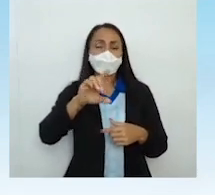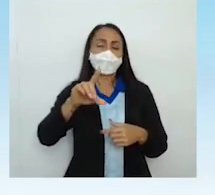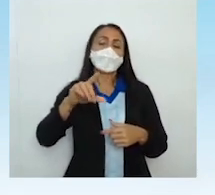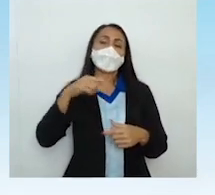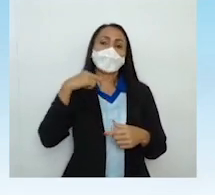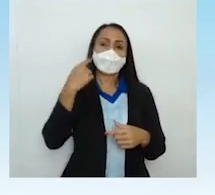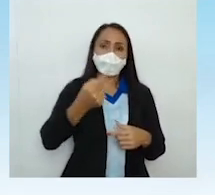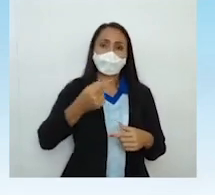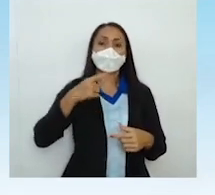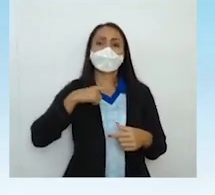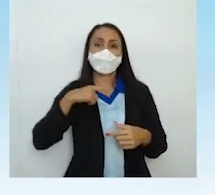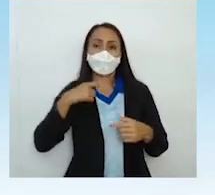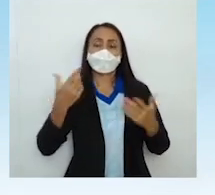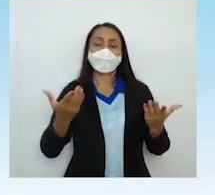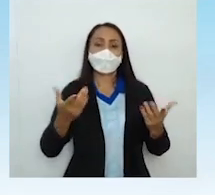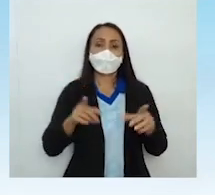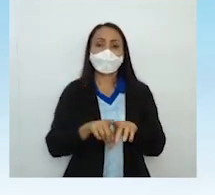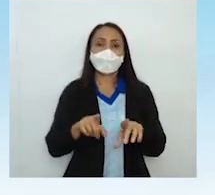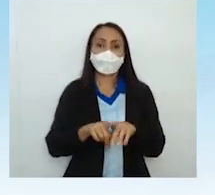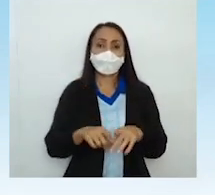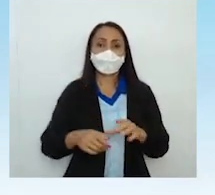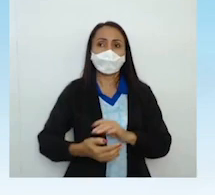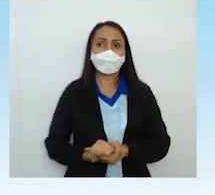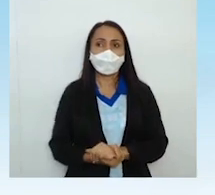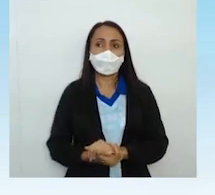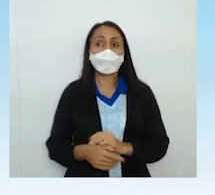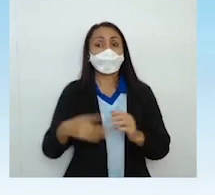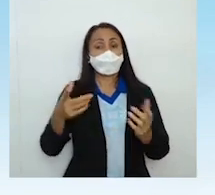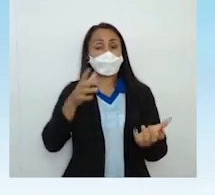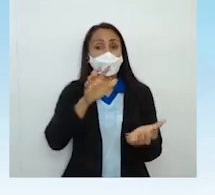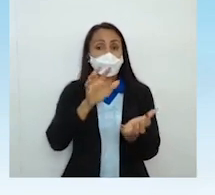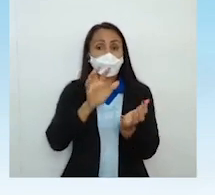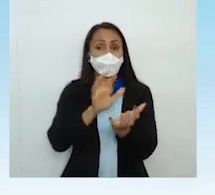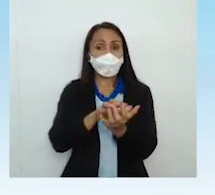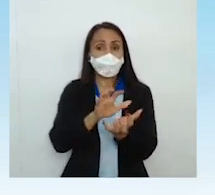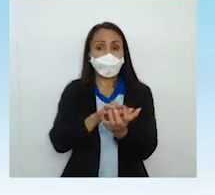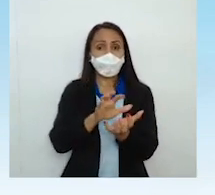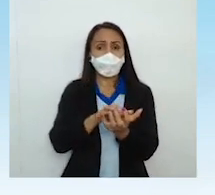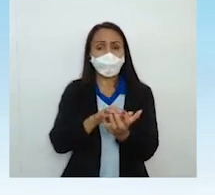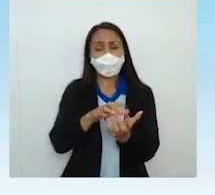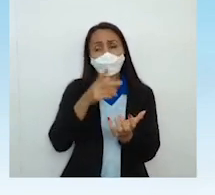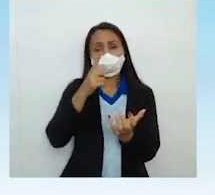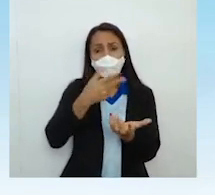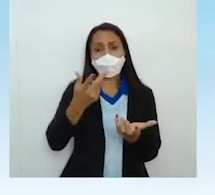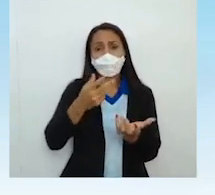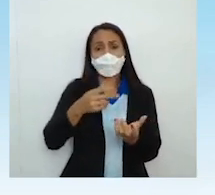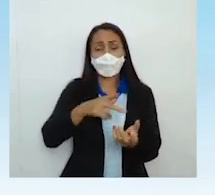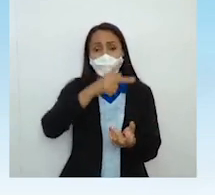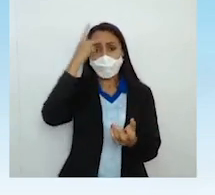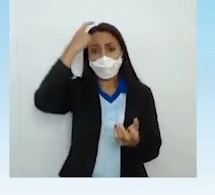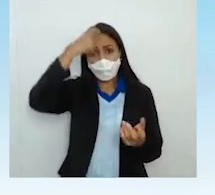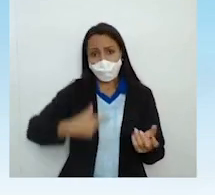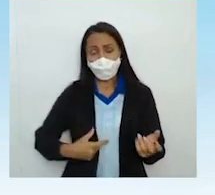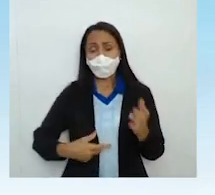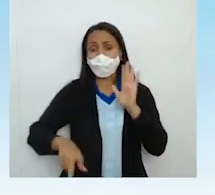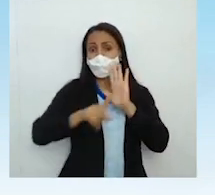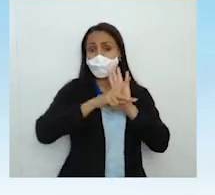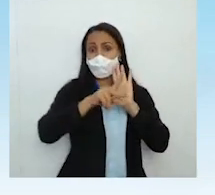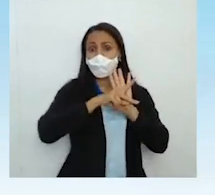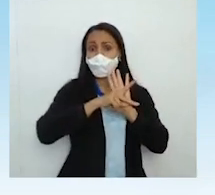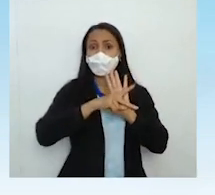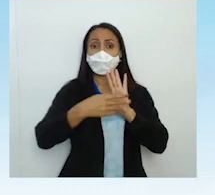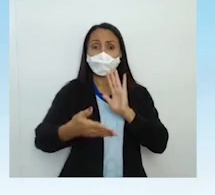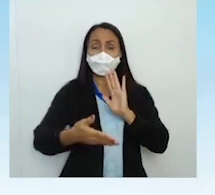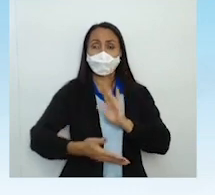também, mostra justamente a pertença Pernambuco a uma identidade, né? Eu sou pernambucano. Então eu acho que tudo isso